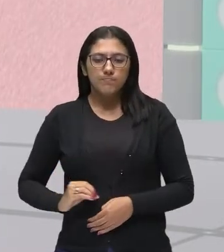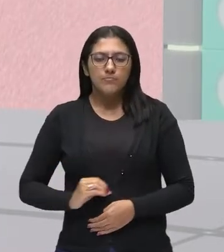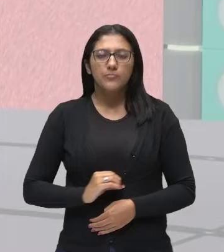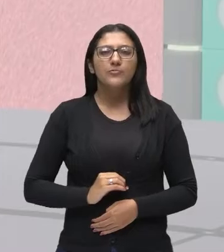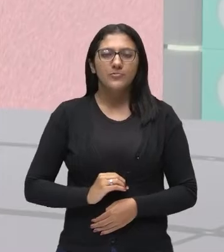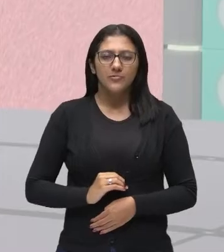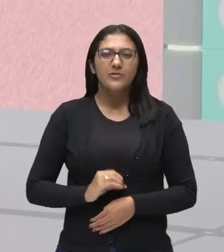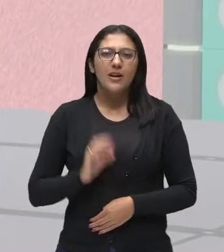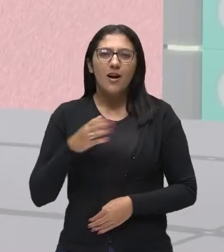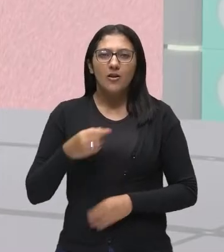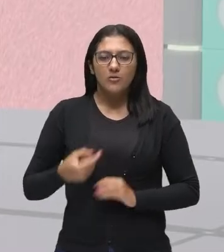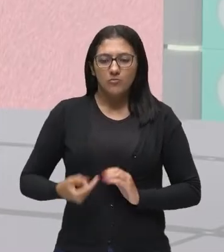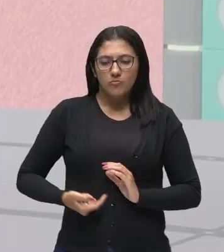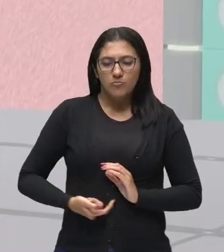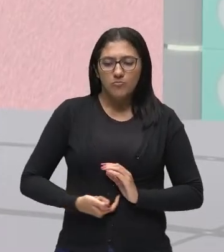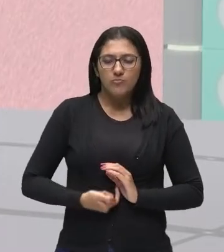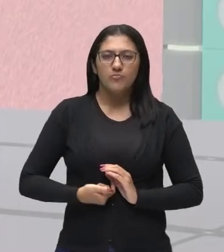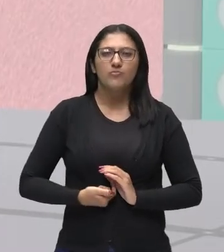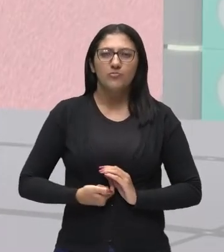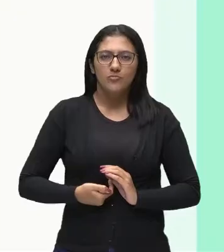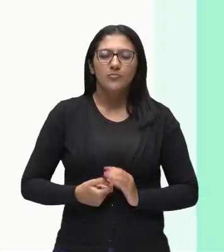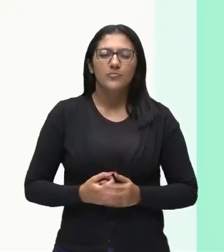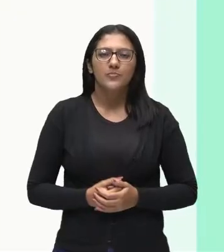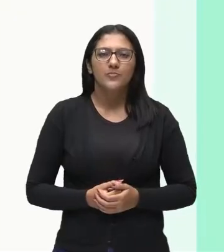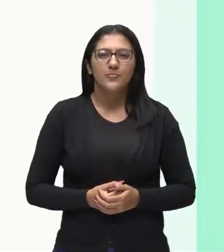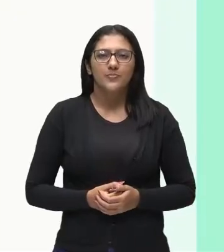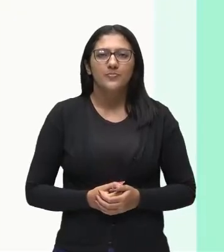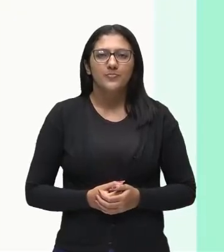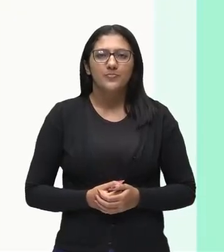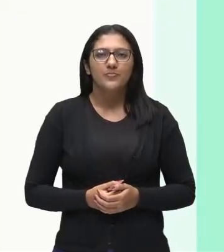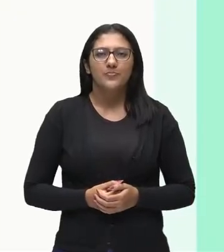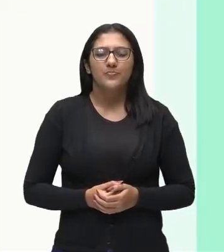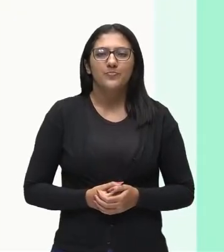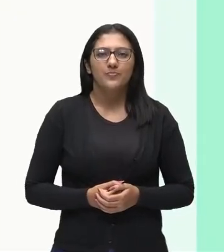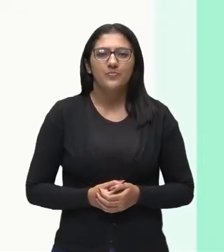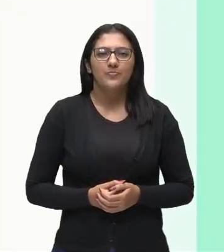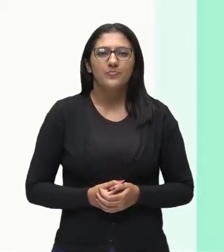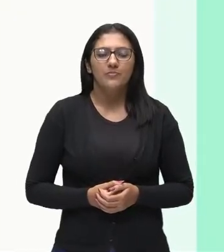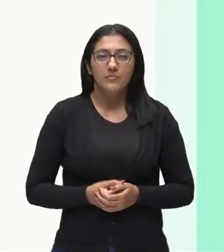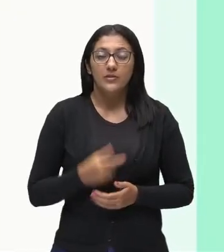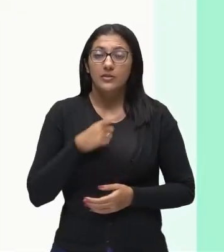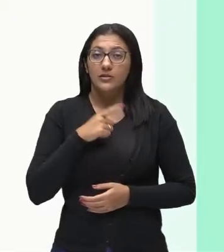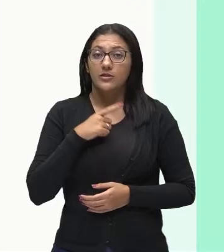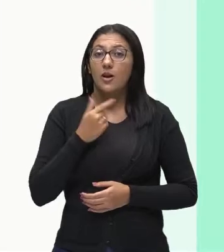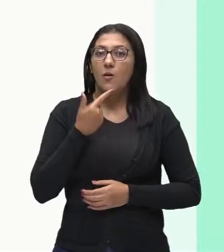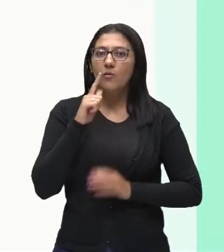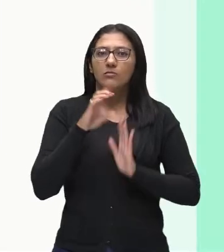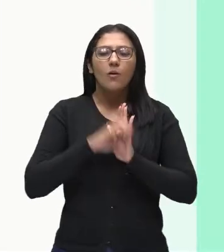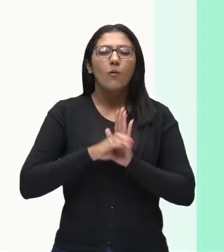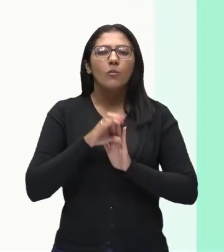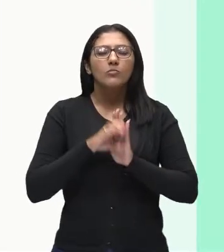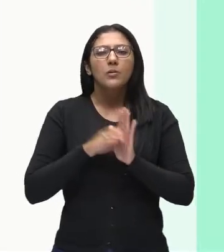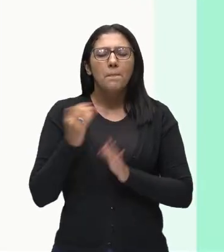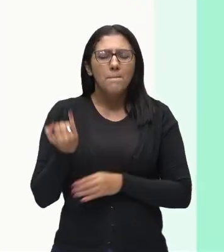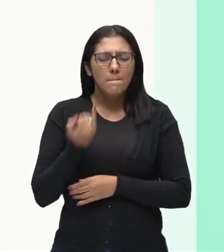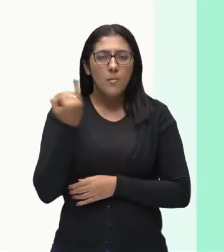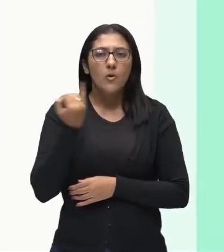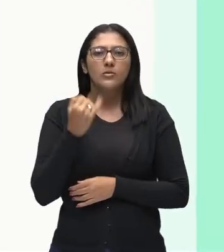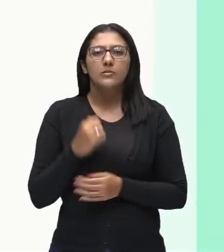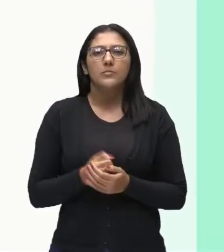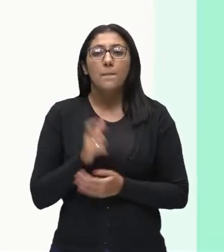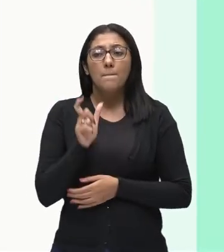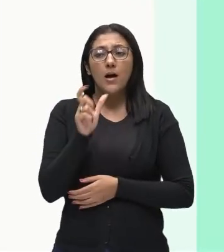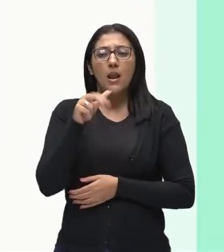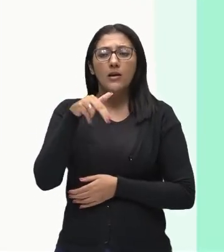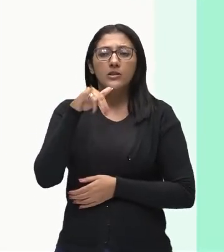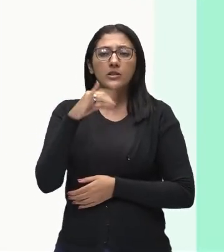embrião no útero. Bem, queridos, nós temos outro conceito importante,